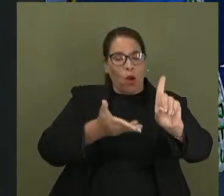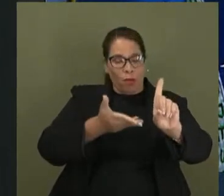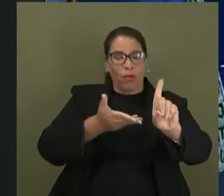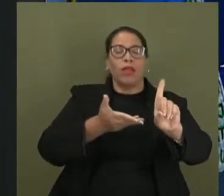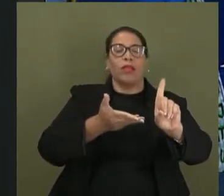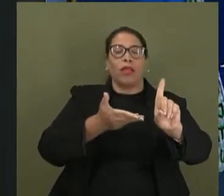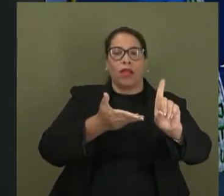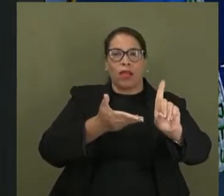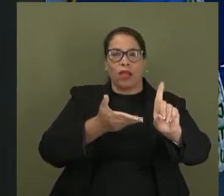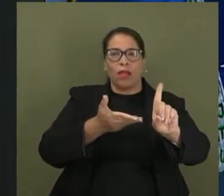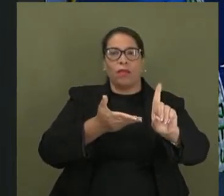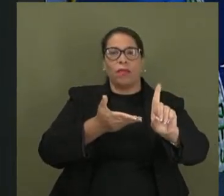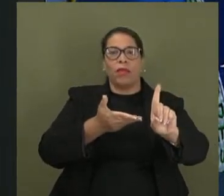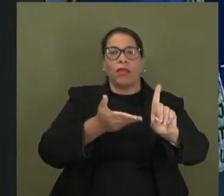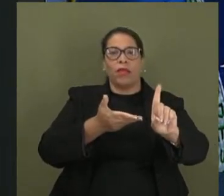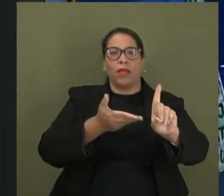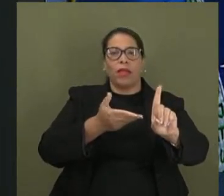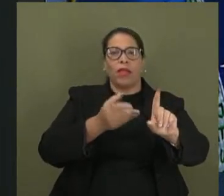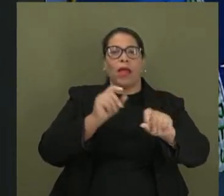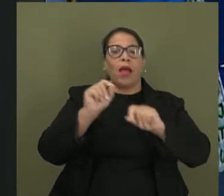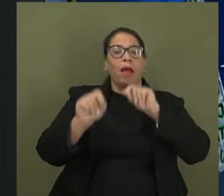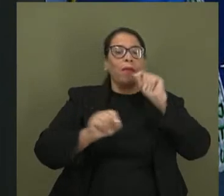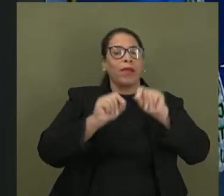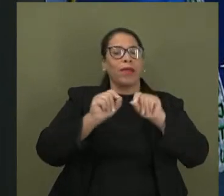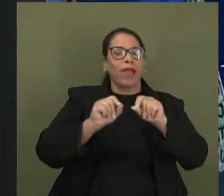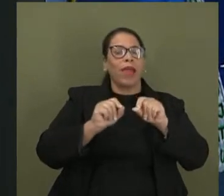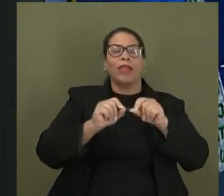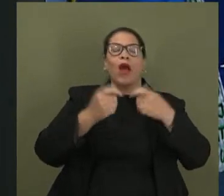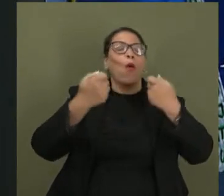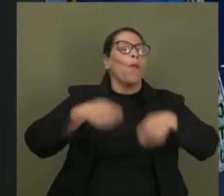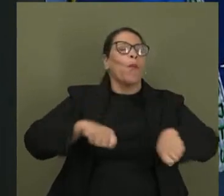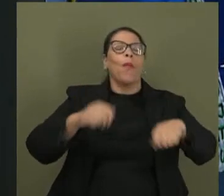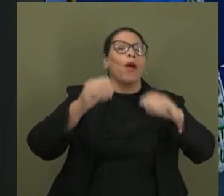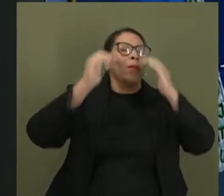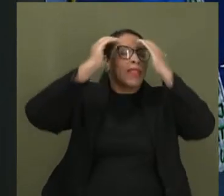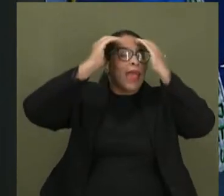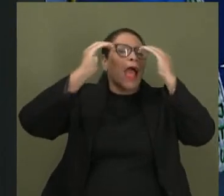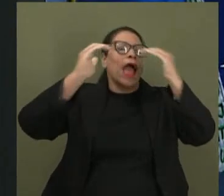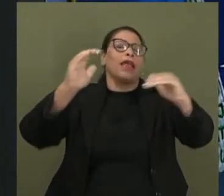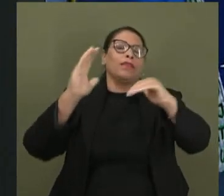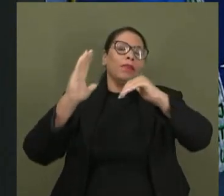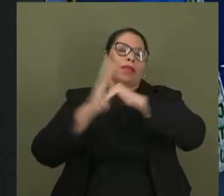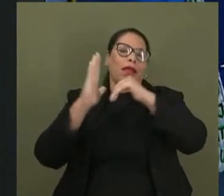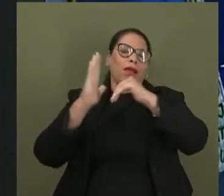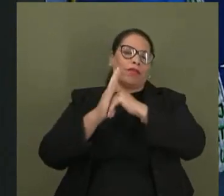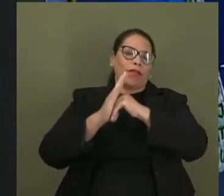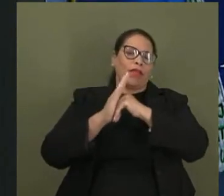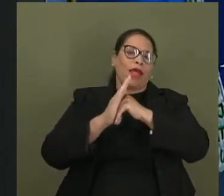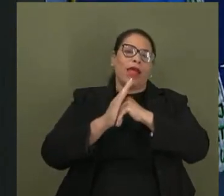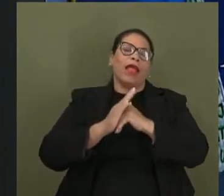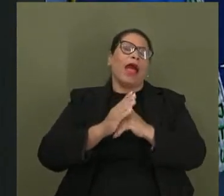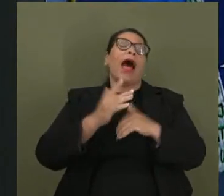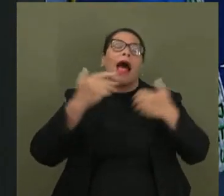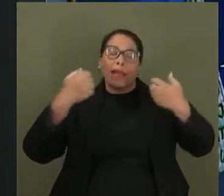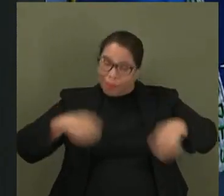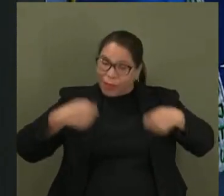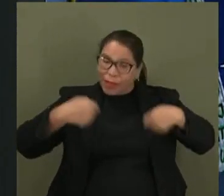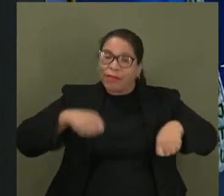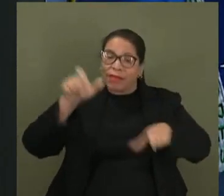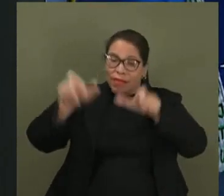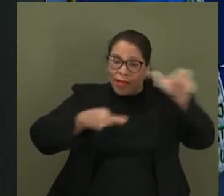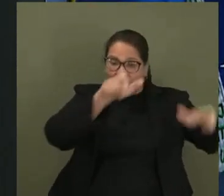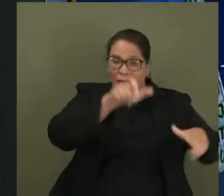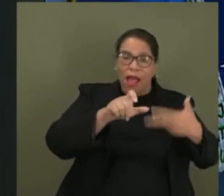ante a usurpação de suas prerrogativas e arbítrio de autoridades que não respeitam a nossa